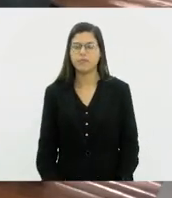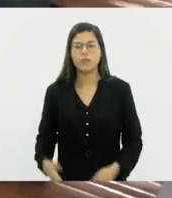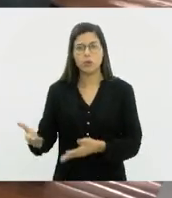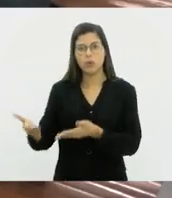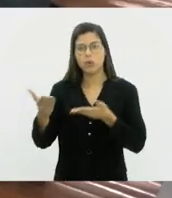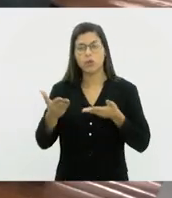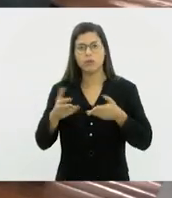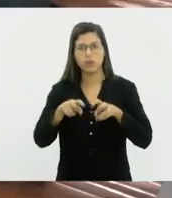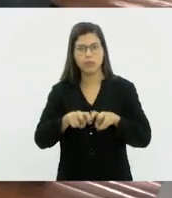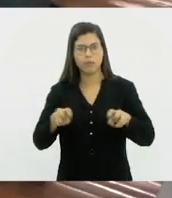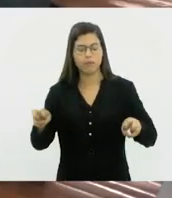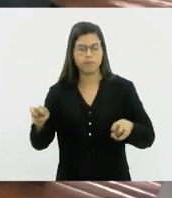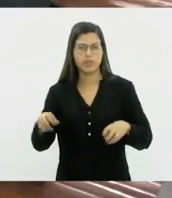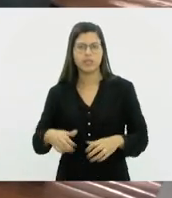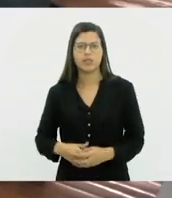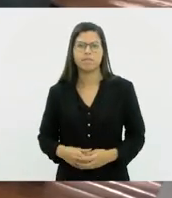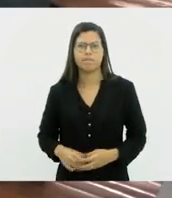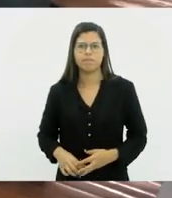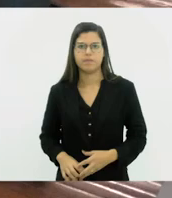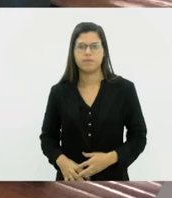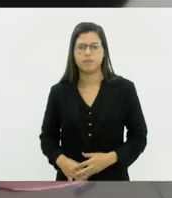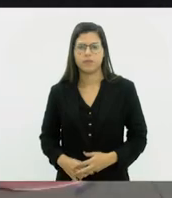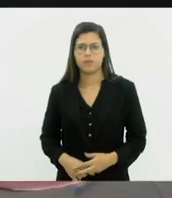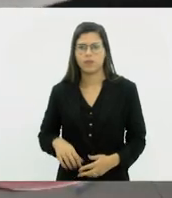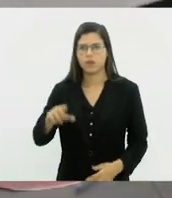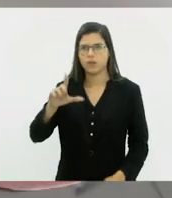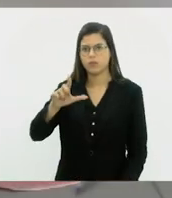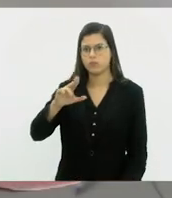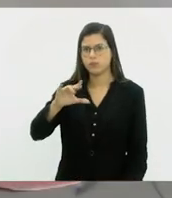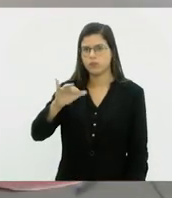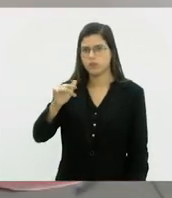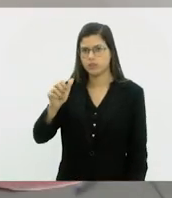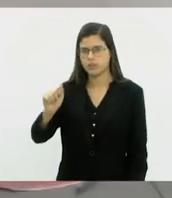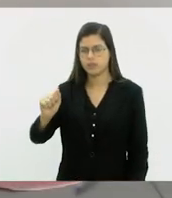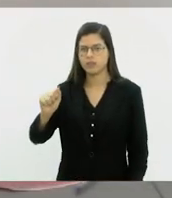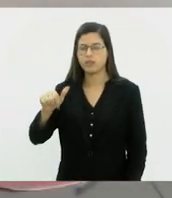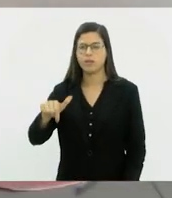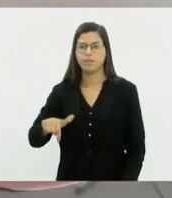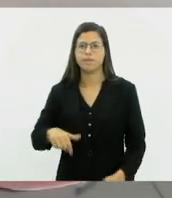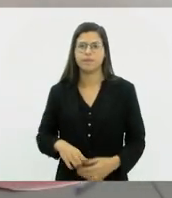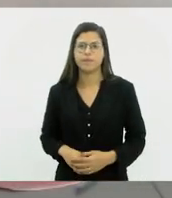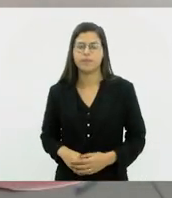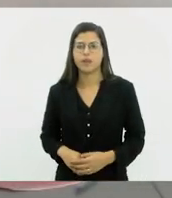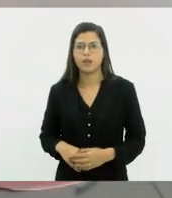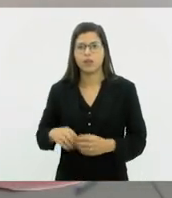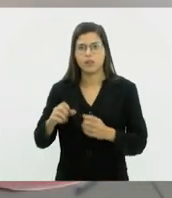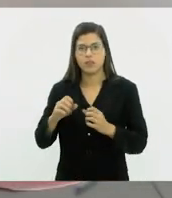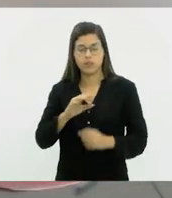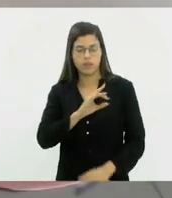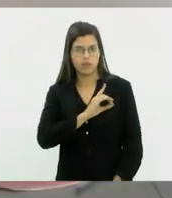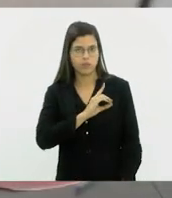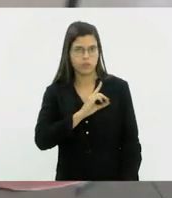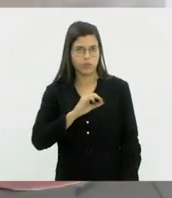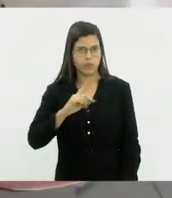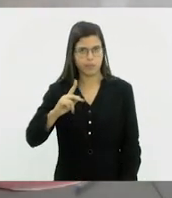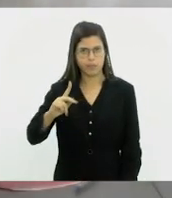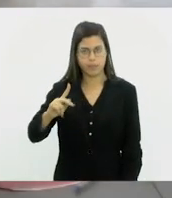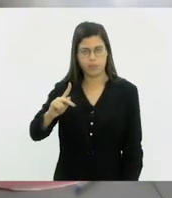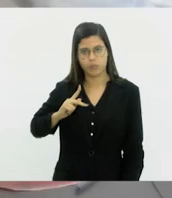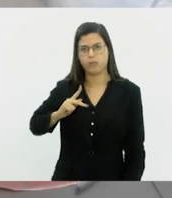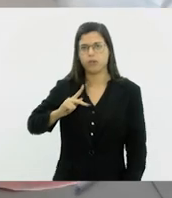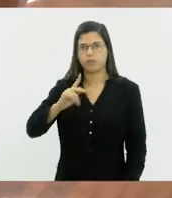convido para compor a mesa Lucia Helena Silvia Barros Oliveira Defensoria Pública do Rio